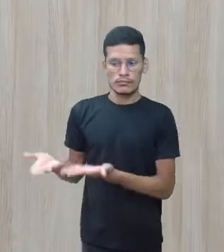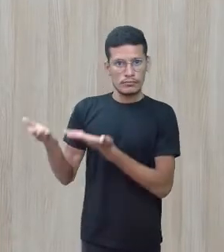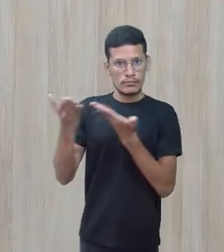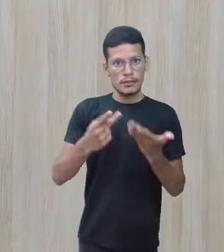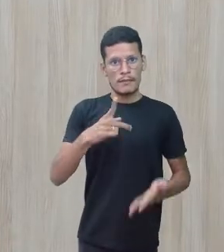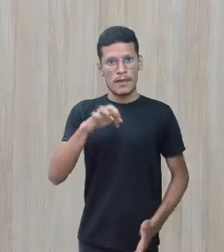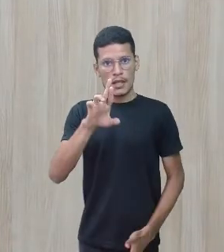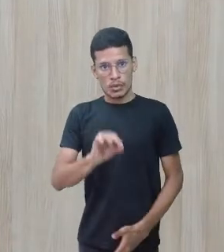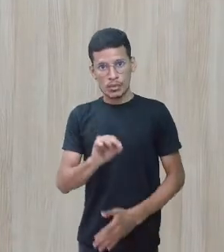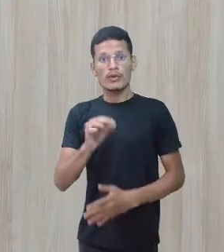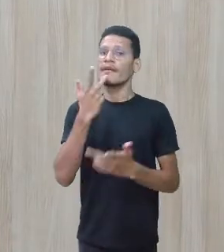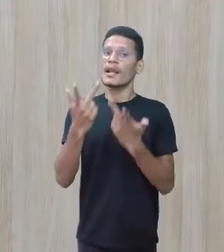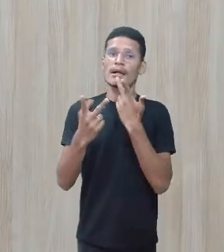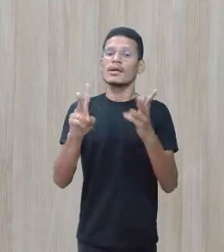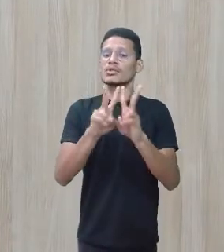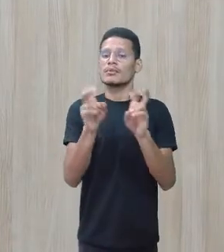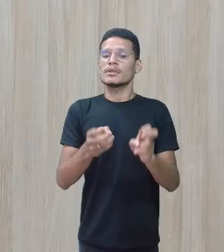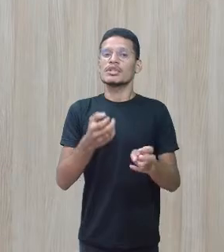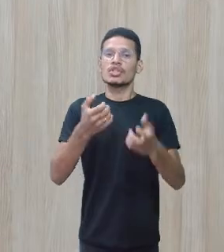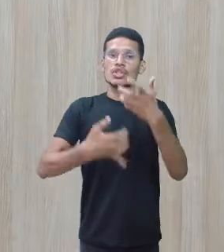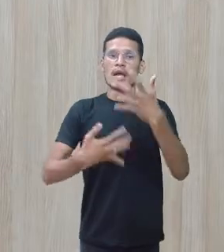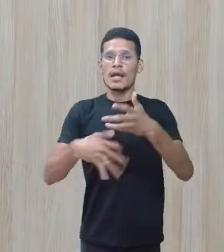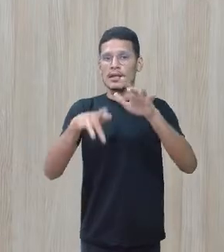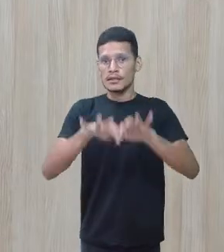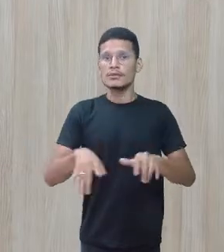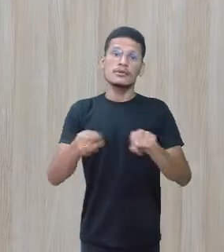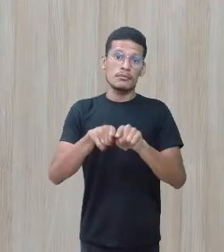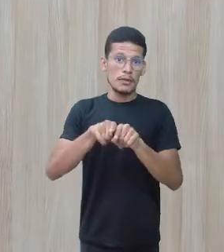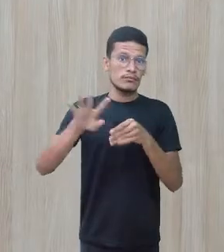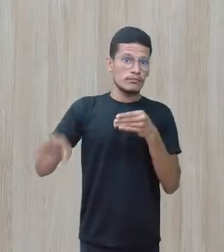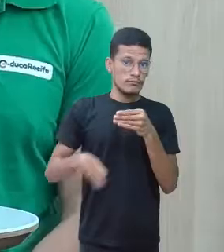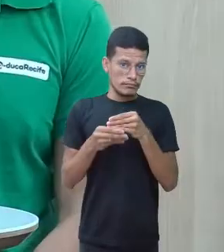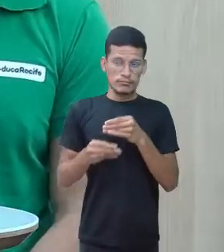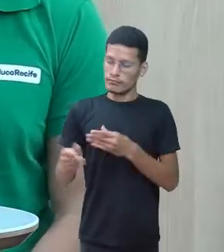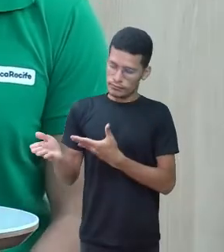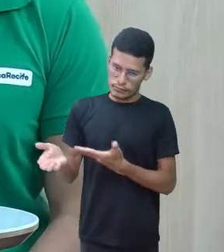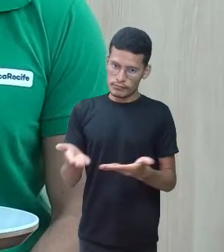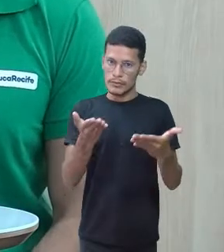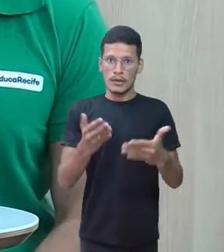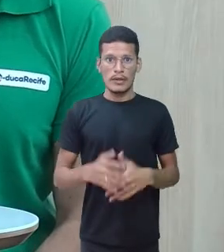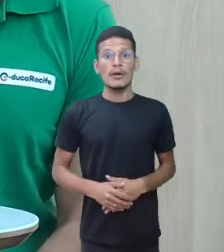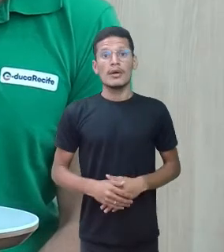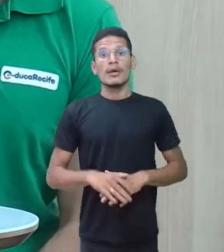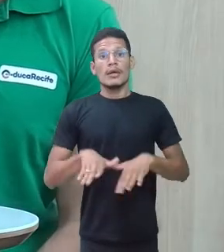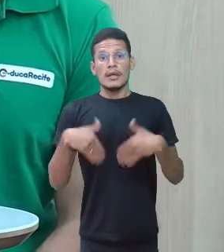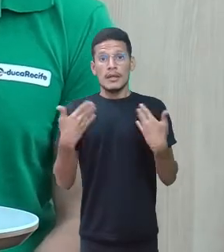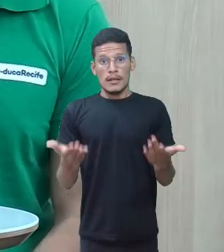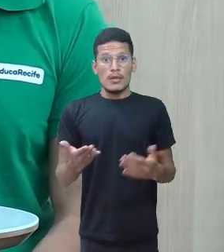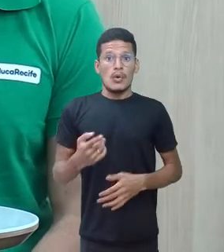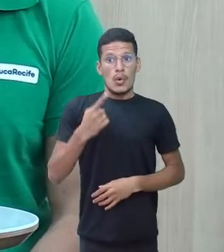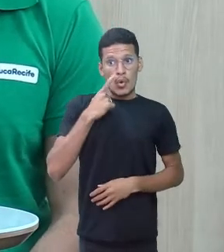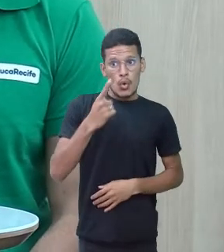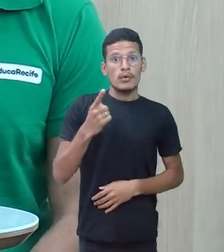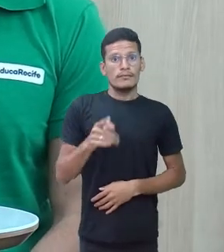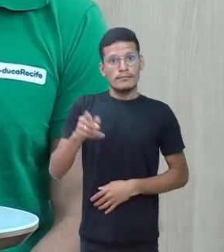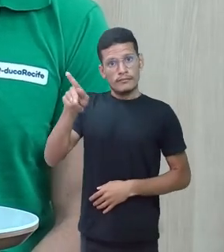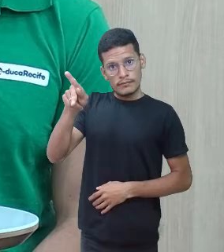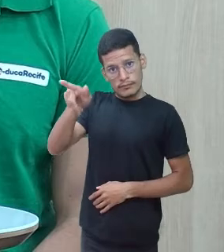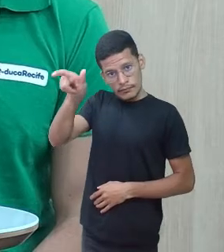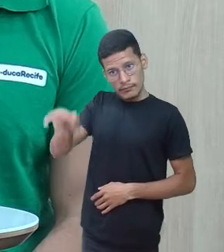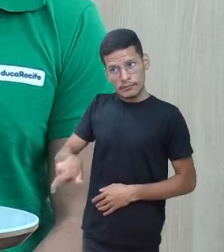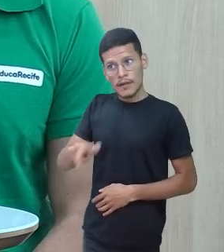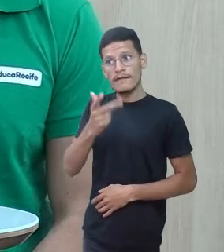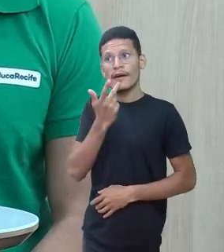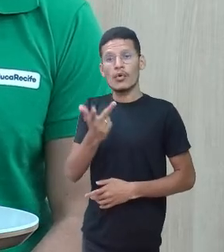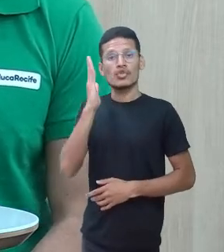dizer um pouquinho como é que está ali no chat e fazer as considerações dele. Diga lá, professor. Bom, pessoal, como o Briane falou,